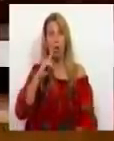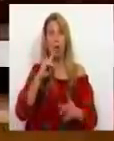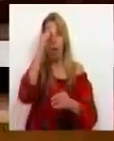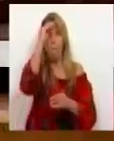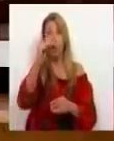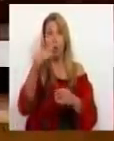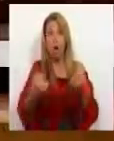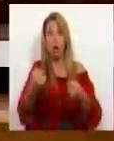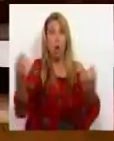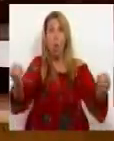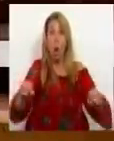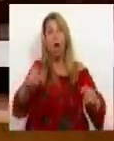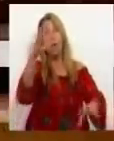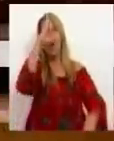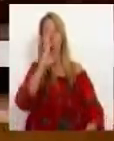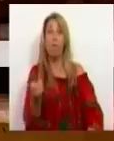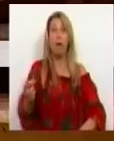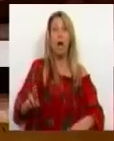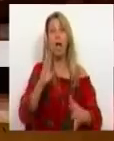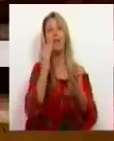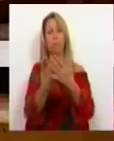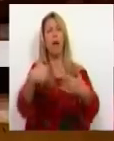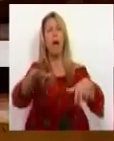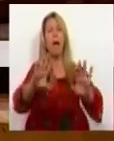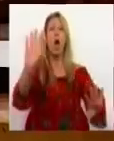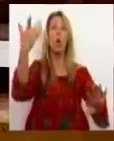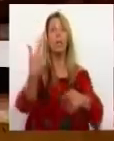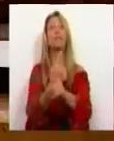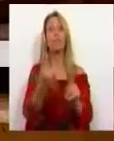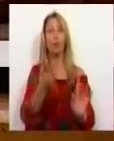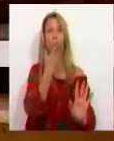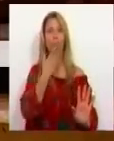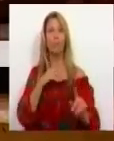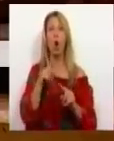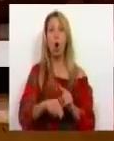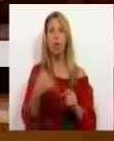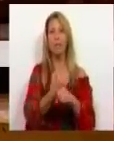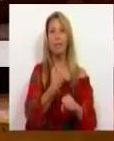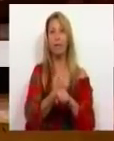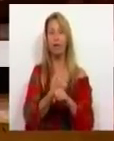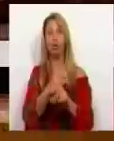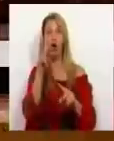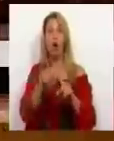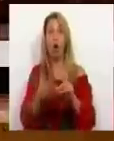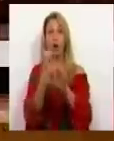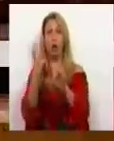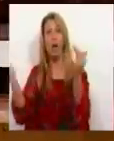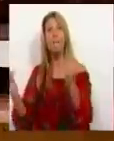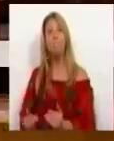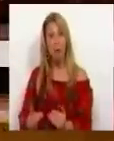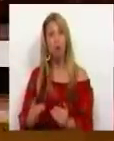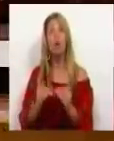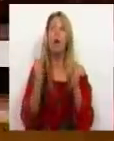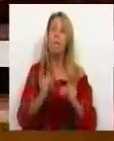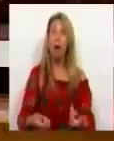administrações deixaram que acontecesse porque até dava jeito para cortar serviços, cortar carreiras e baixar custos, tudo em nome